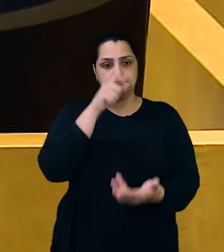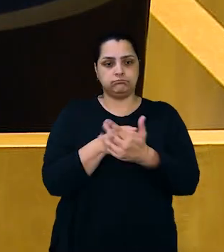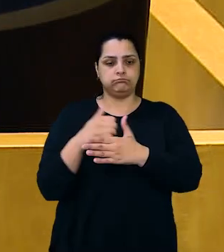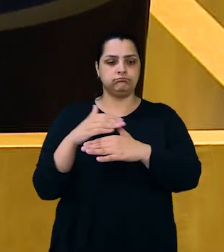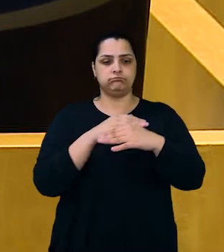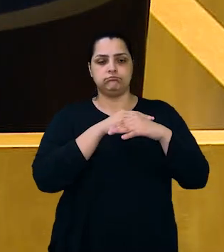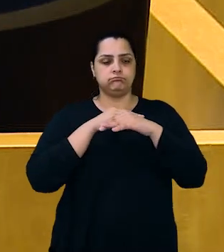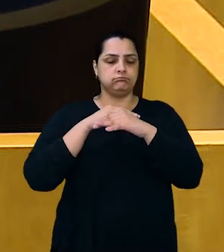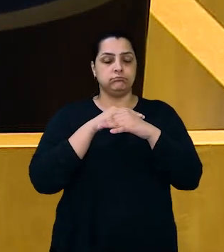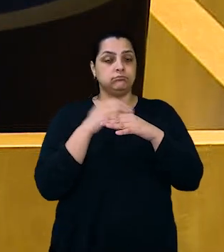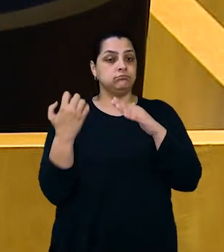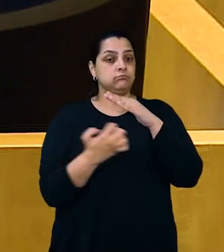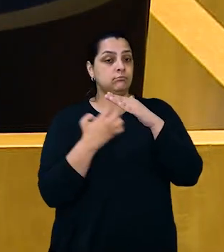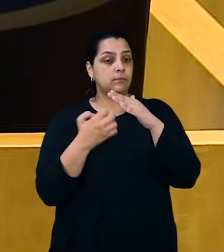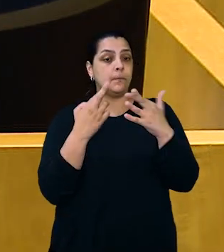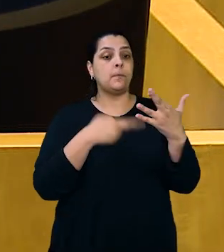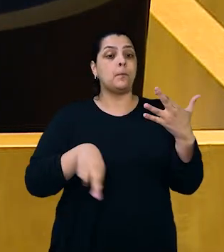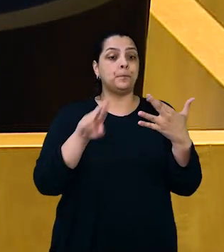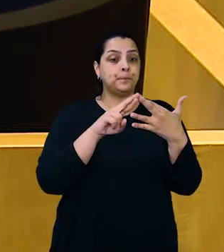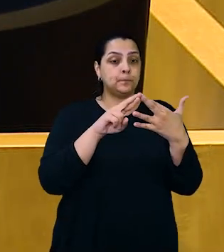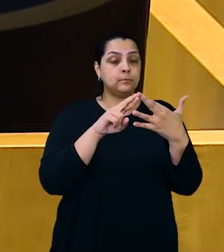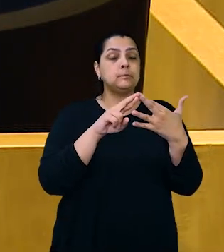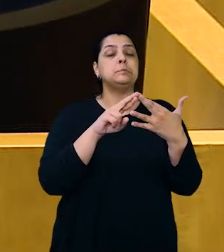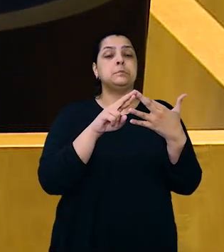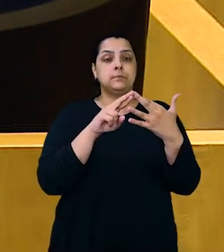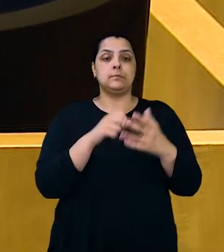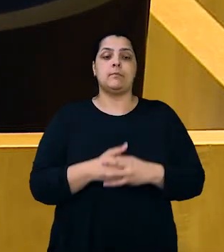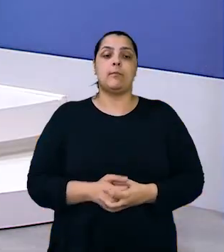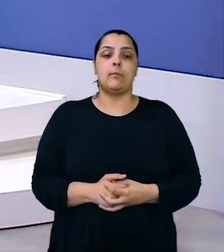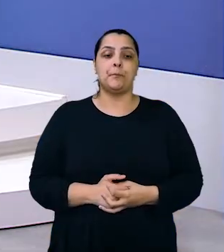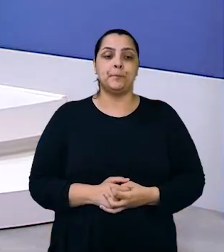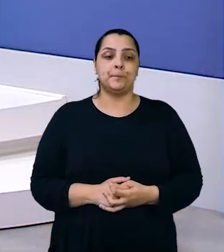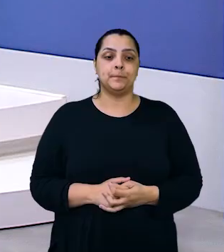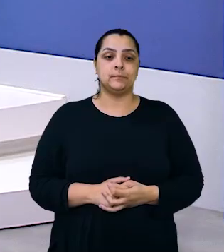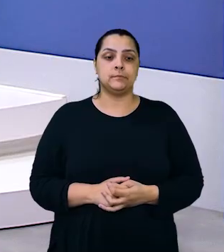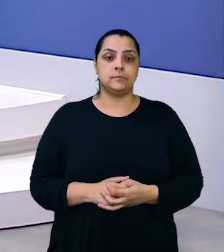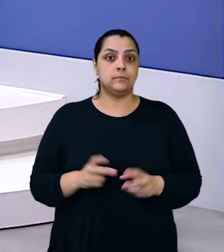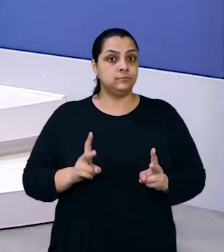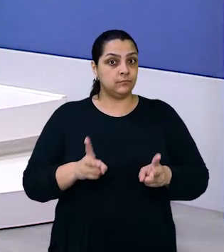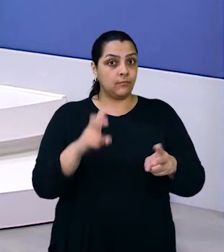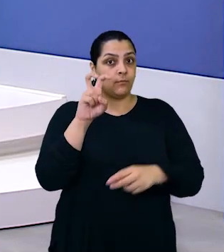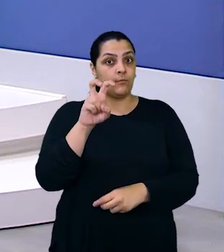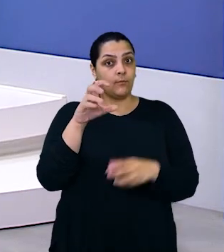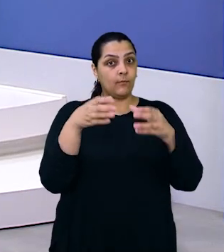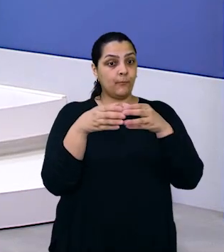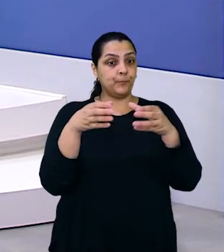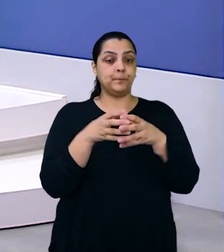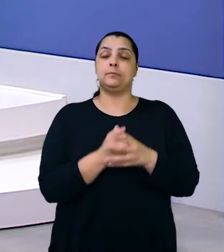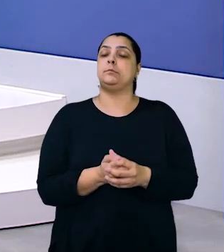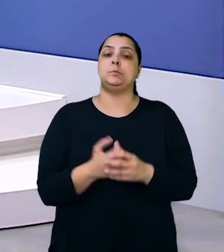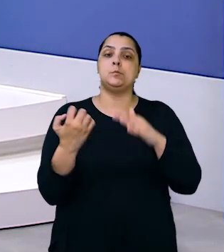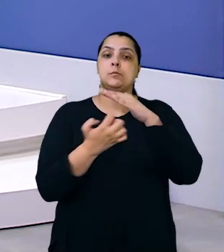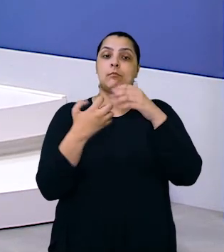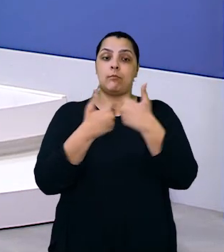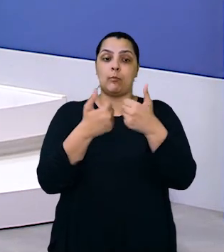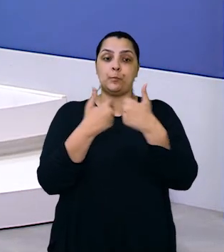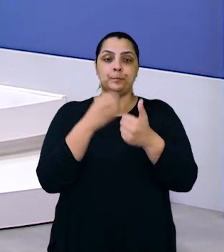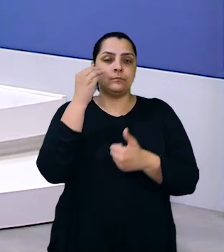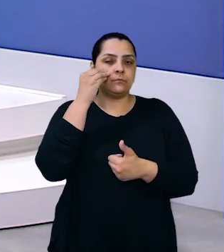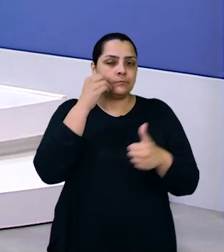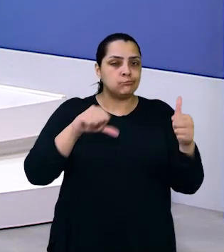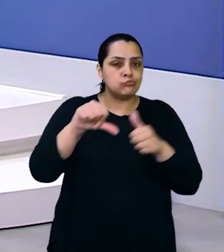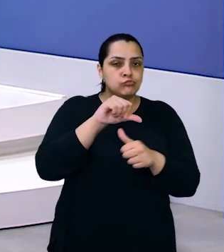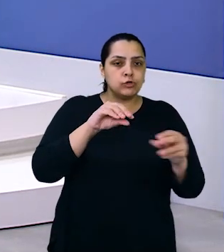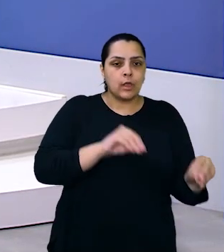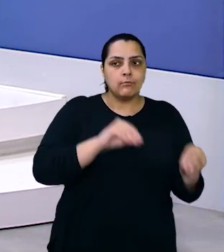unânime. A estatal entrou com recurso extraordinário. Seguimos para a 5ª turma. Uma empresa de ônibus que tentou mudar o